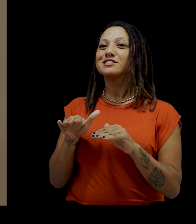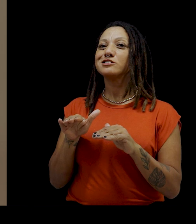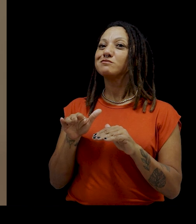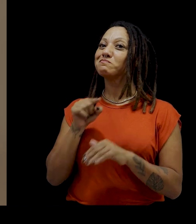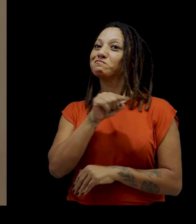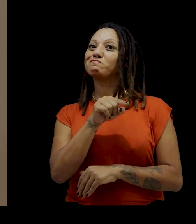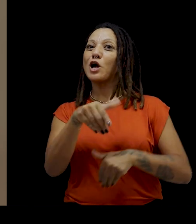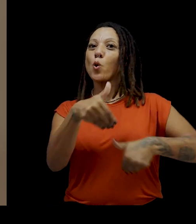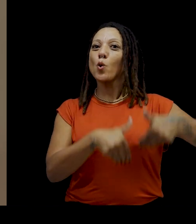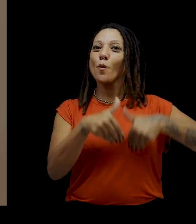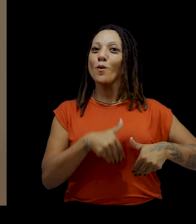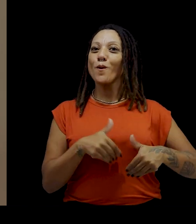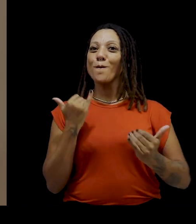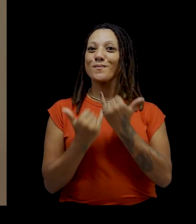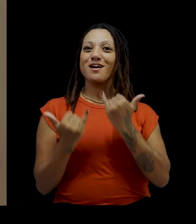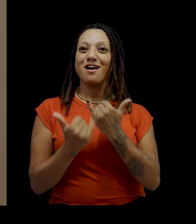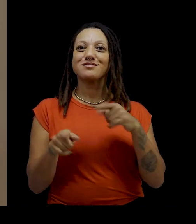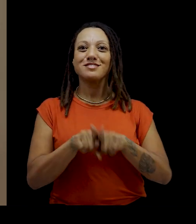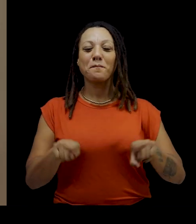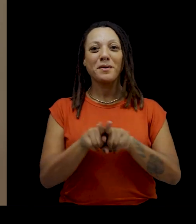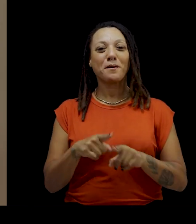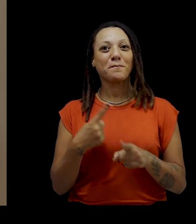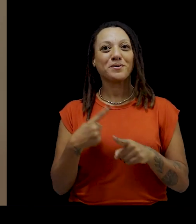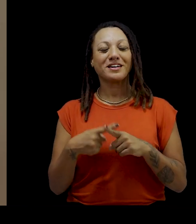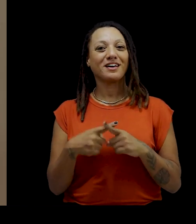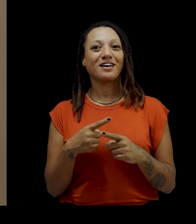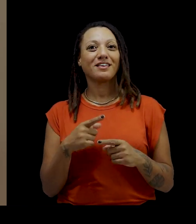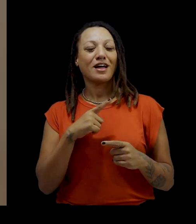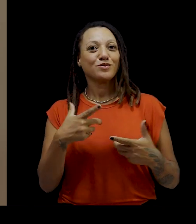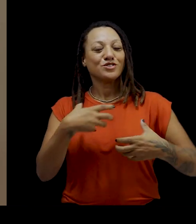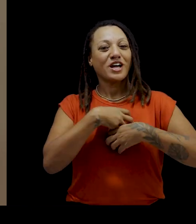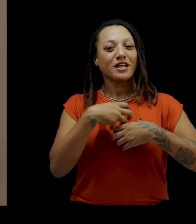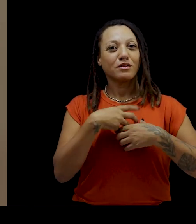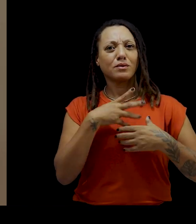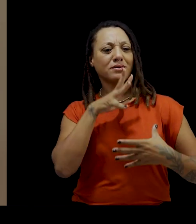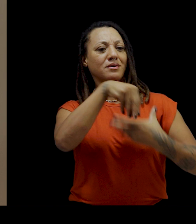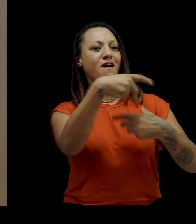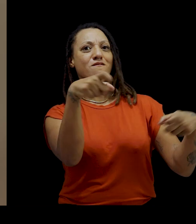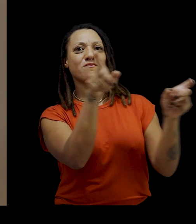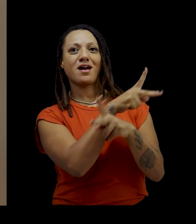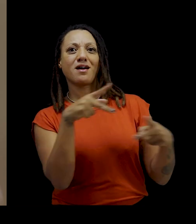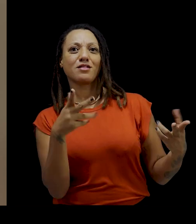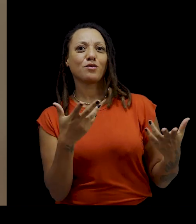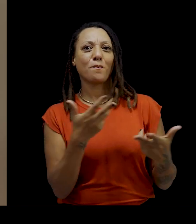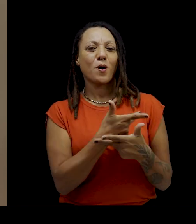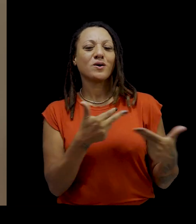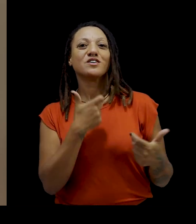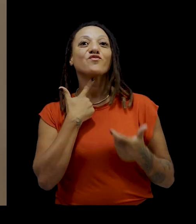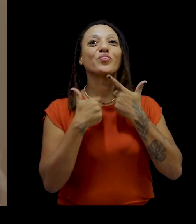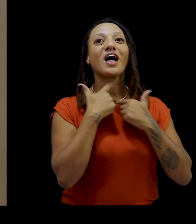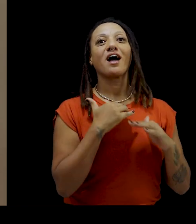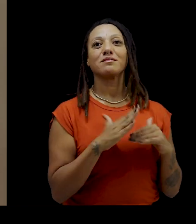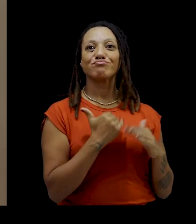de algum jeito também pudesse ter um pouco isso, assim, esse fluxo, vento de